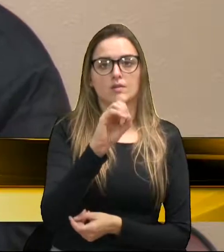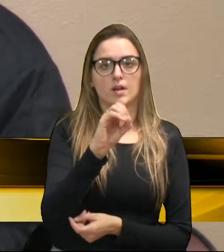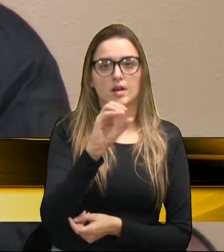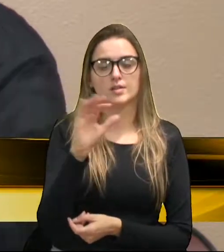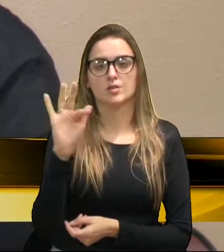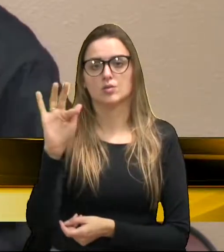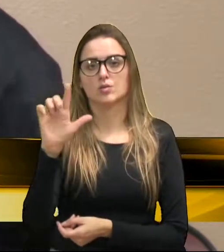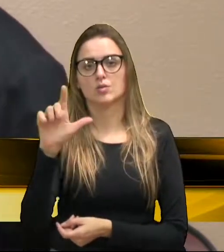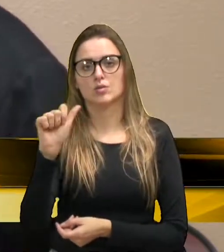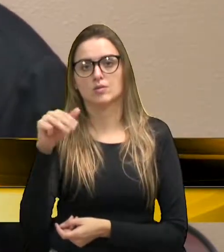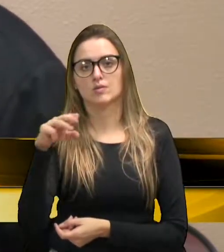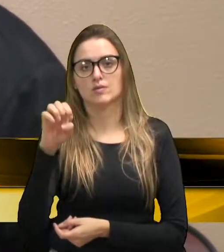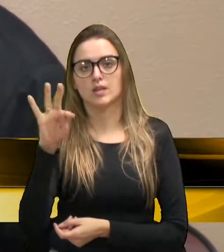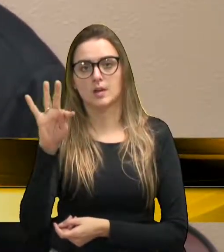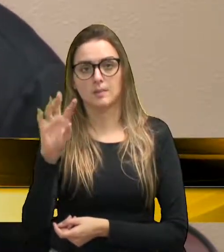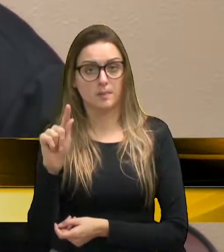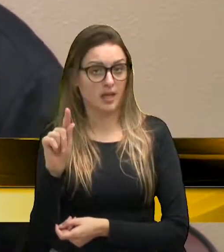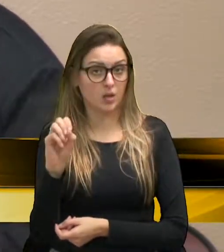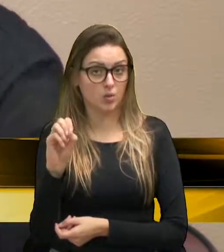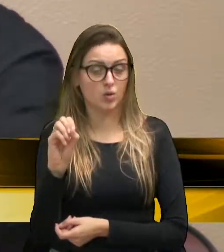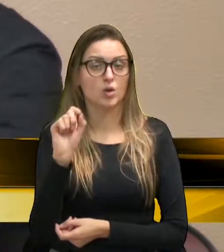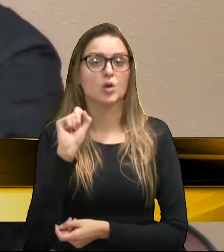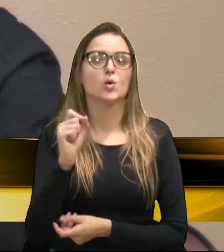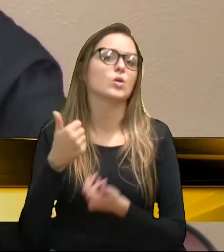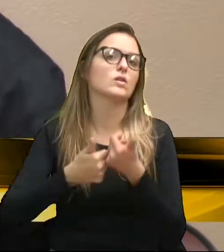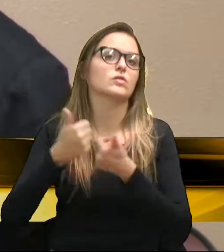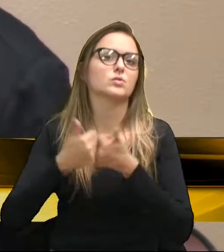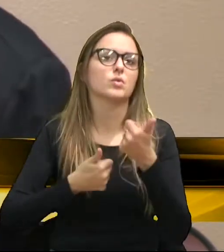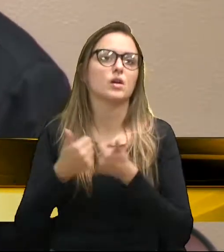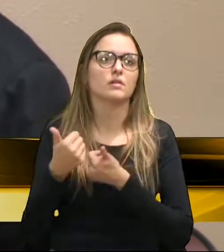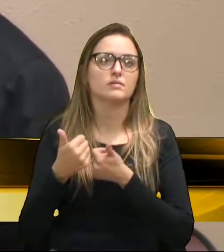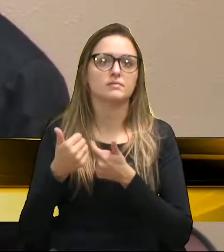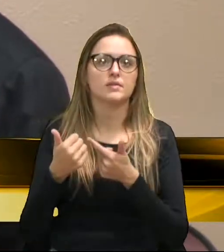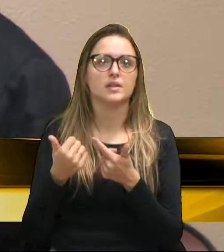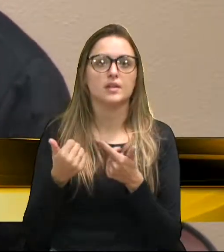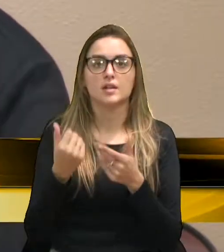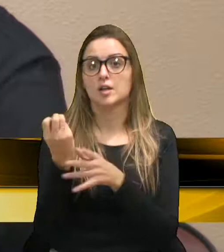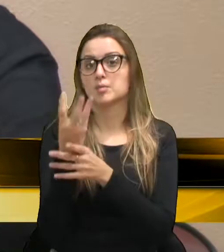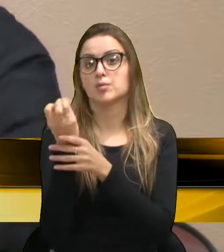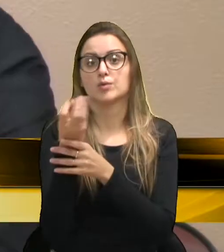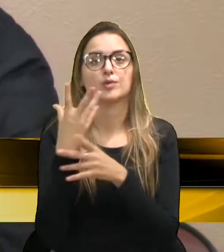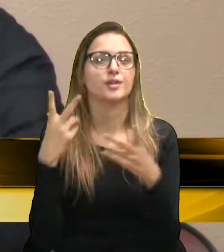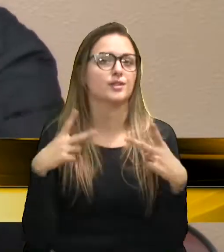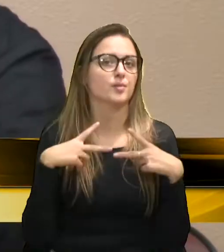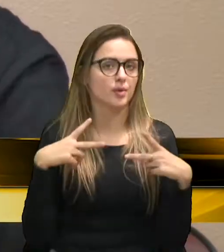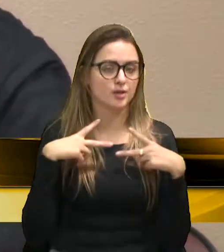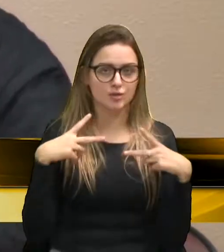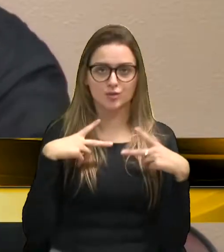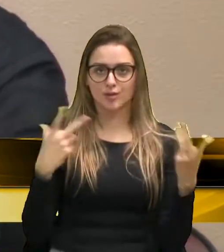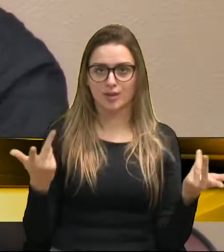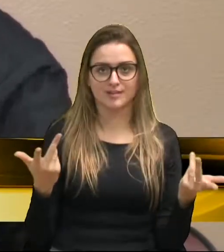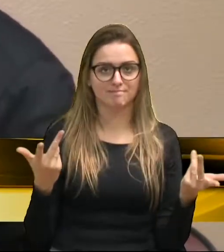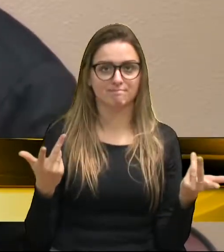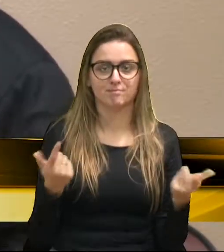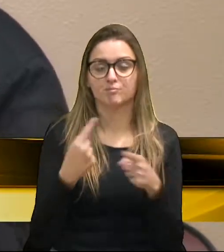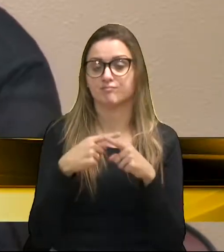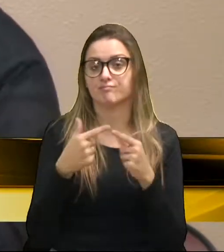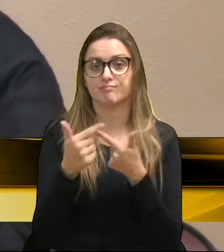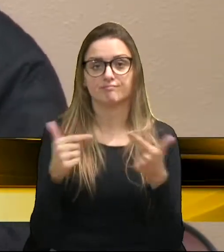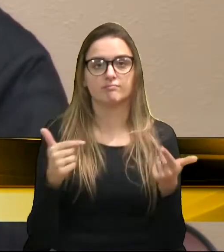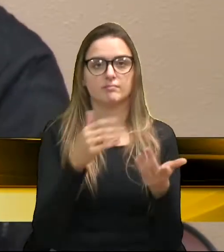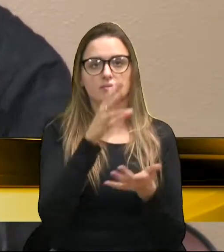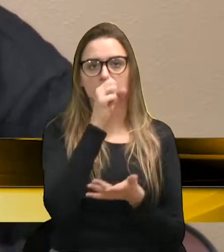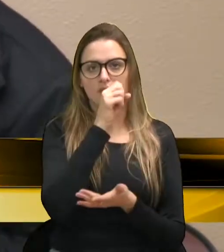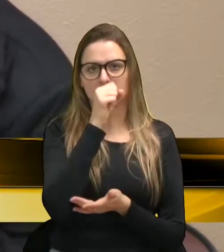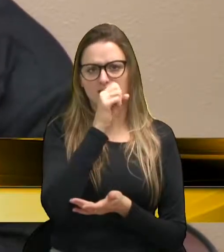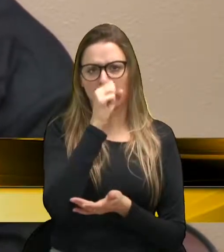O que os jogadores tiveram que fazer? Empurrar uma ambulância particular, porque o jogador se machucou. Isso foi sábado o jogo,